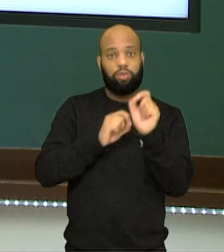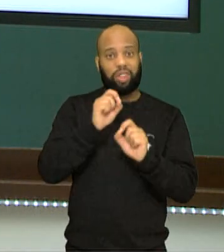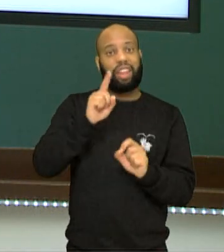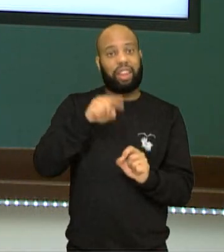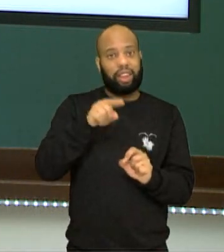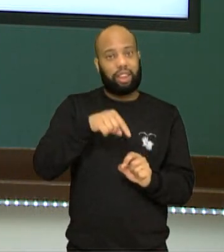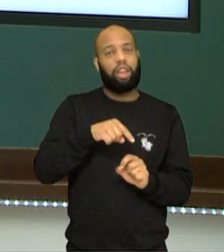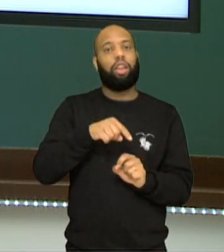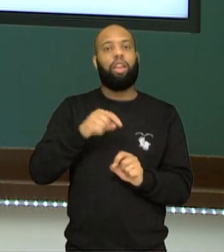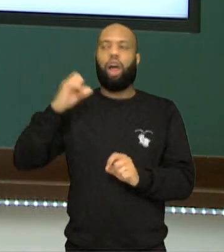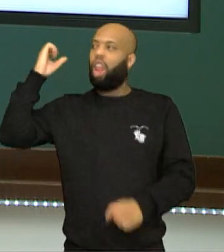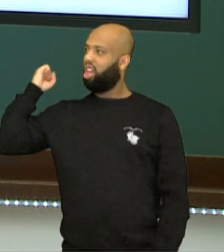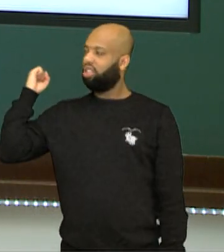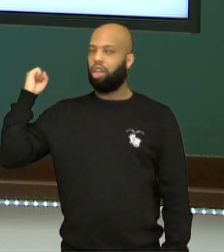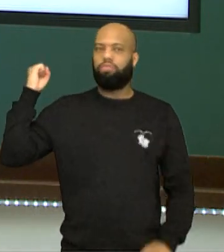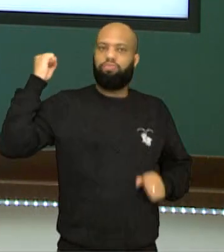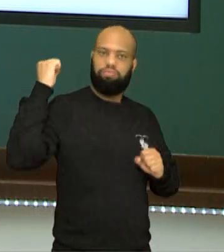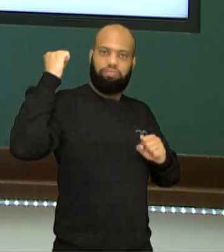a lança na mão.